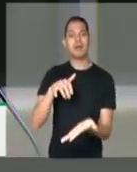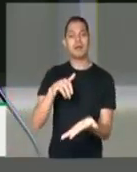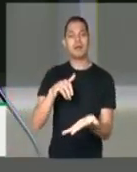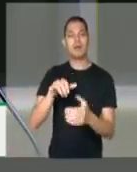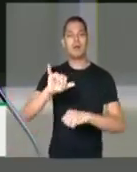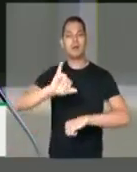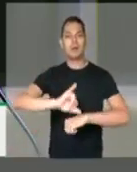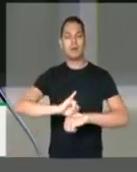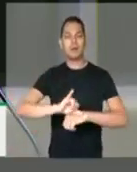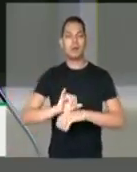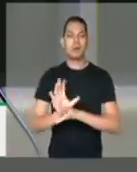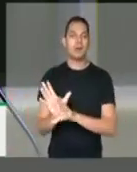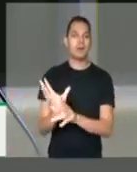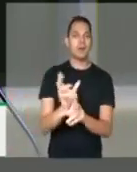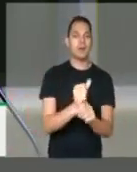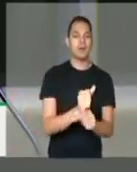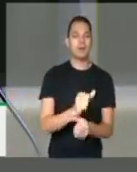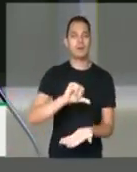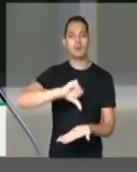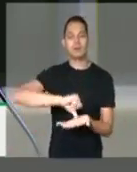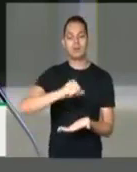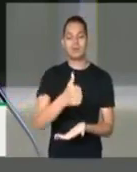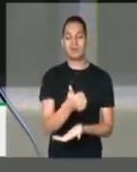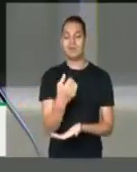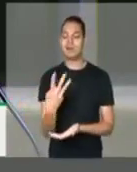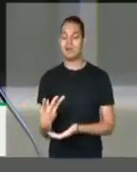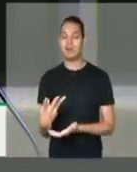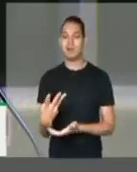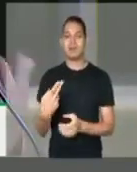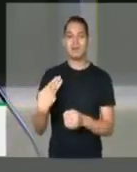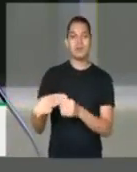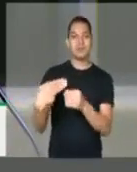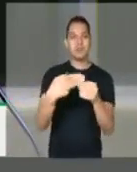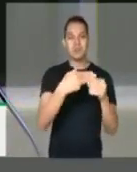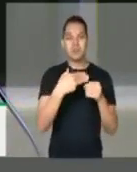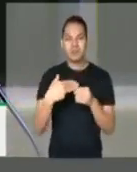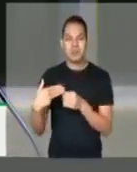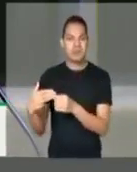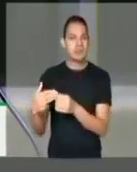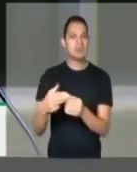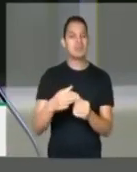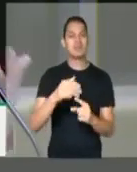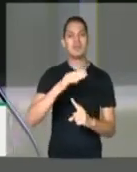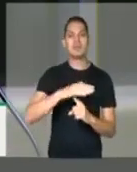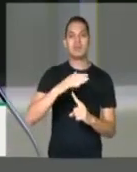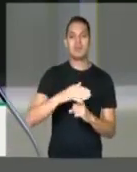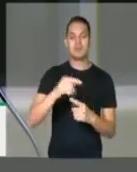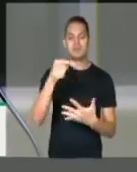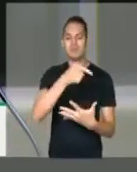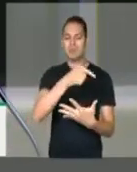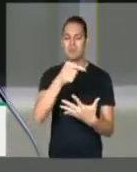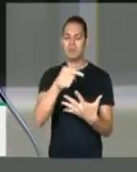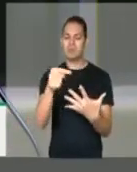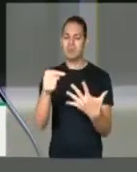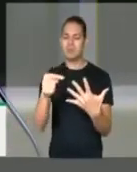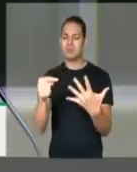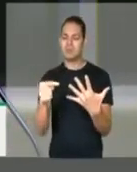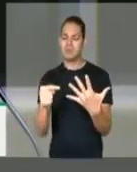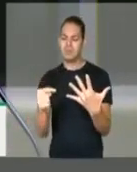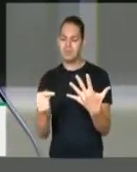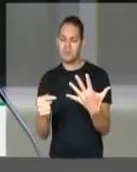em 13 campos, em diversos municípios paranaenses, em Apucarana, em Campo Mourão, em Cornélio Procópio,